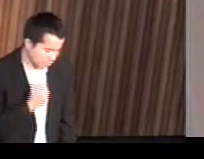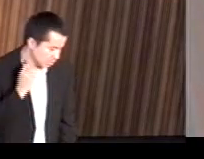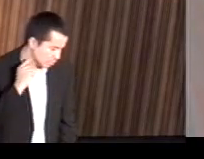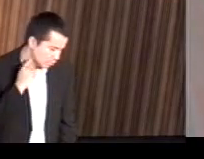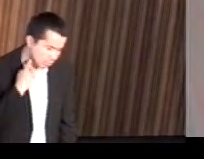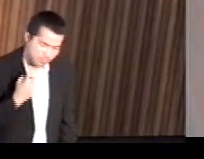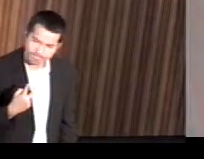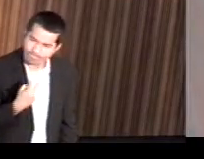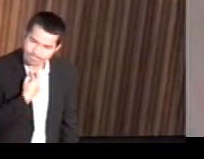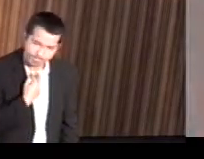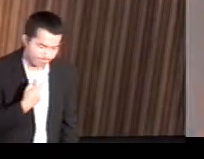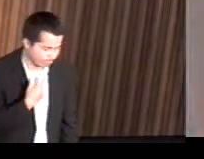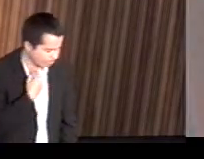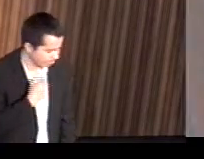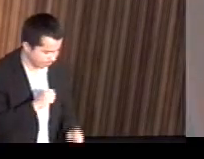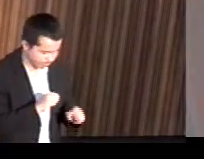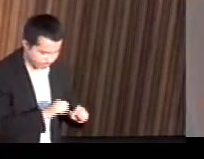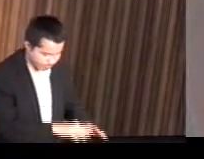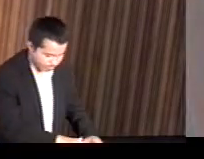haver mudança.